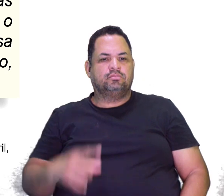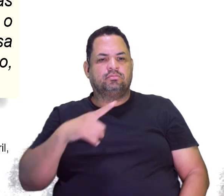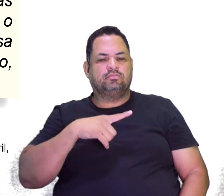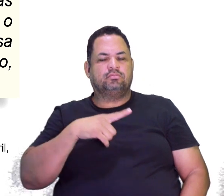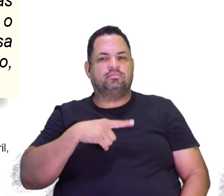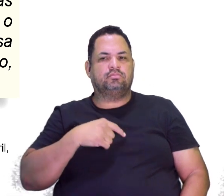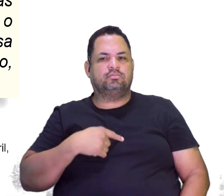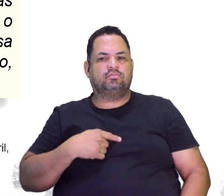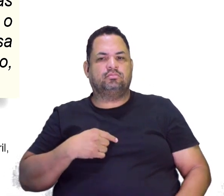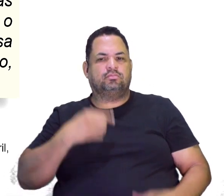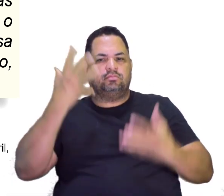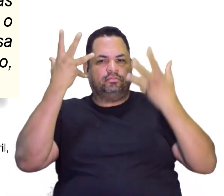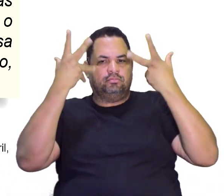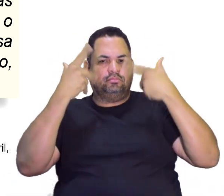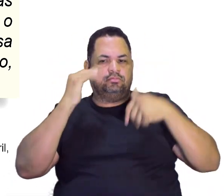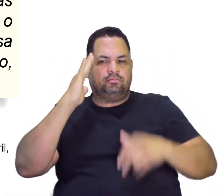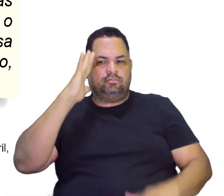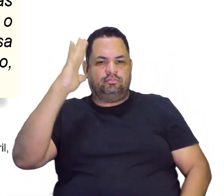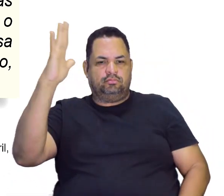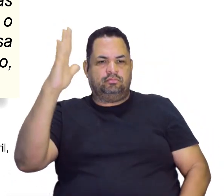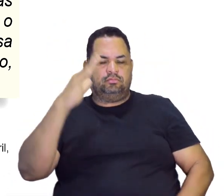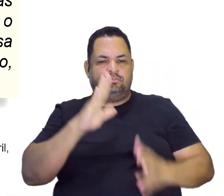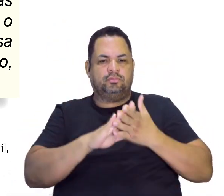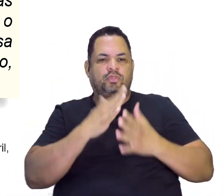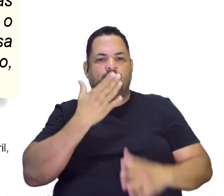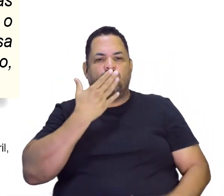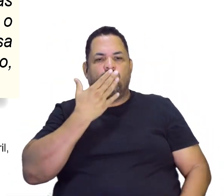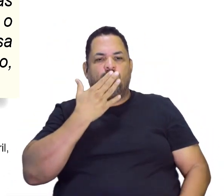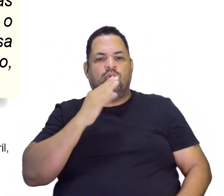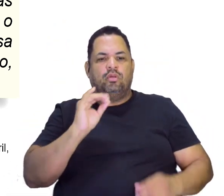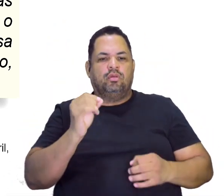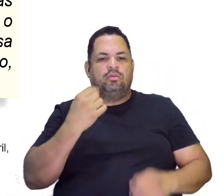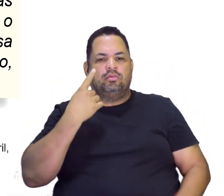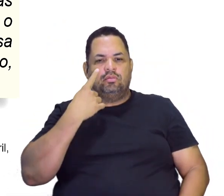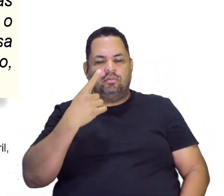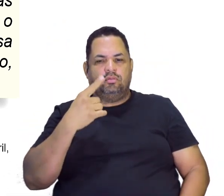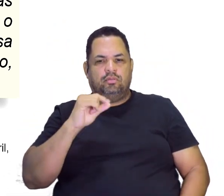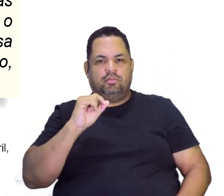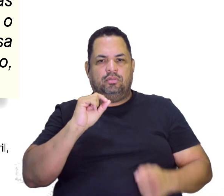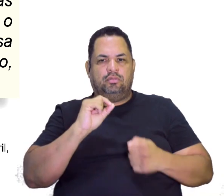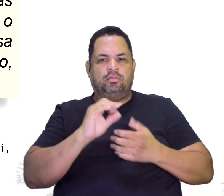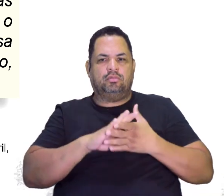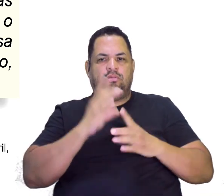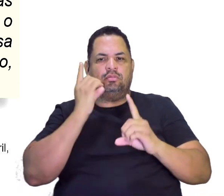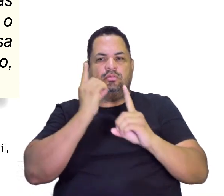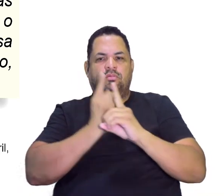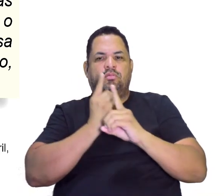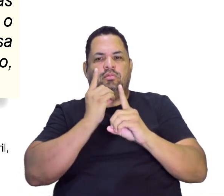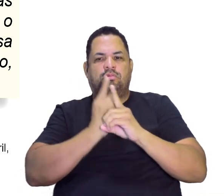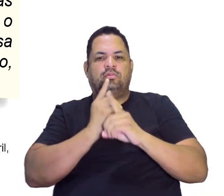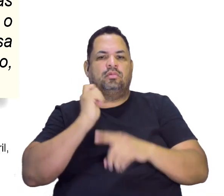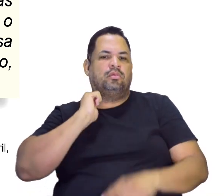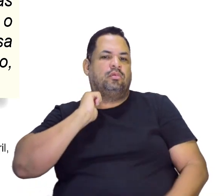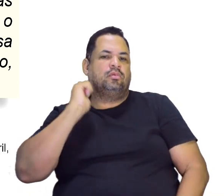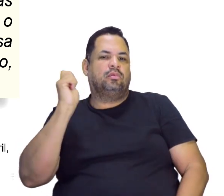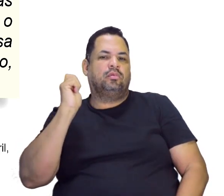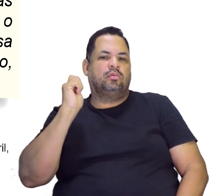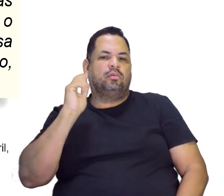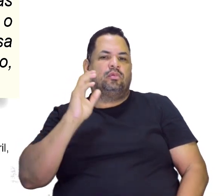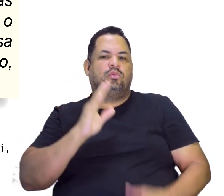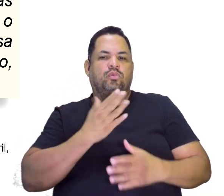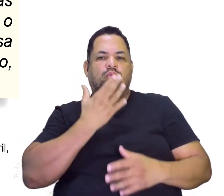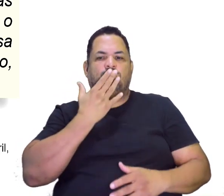figuras imaginárias né e as tonalidades que ela falou olha só o que que ela diz encontrei em Minas